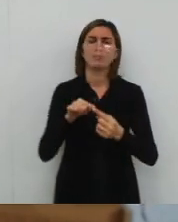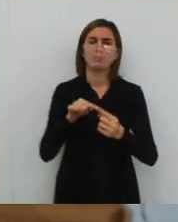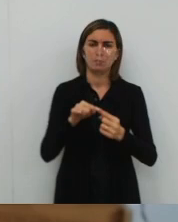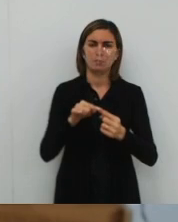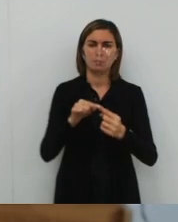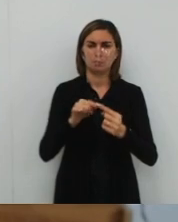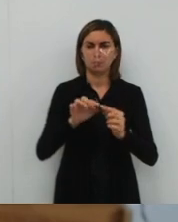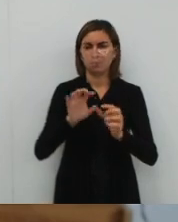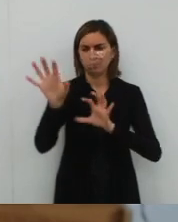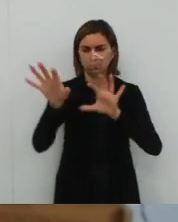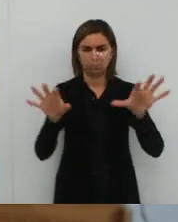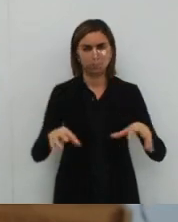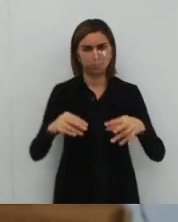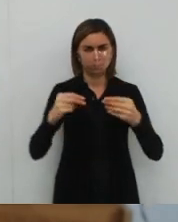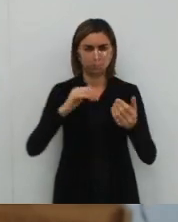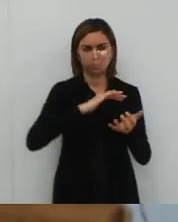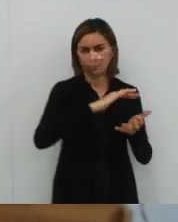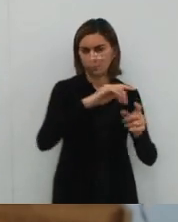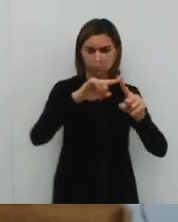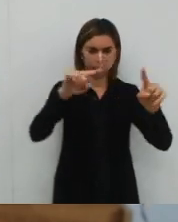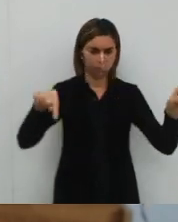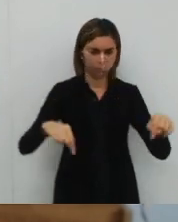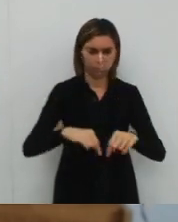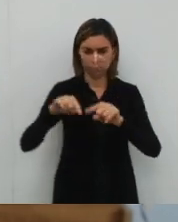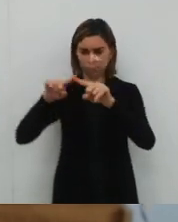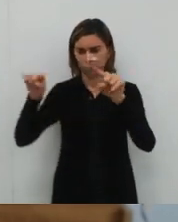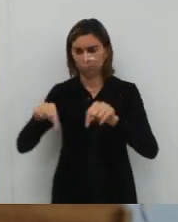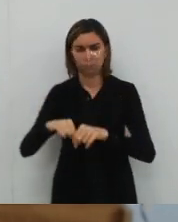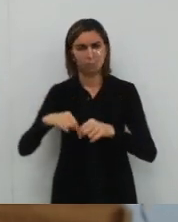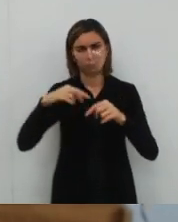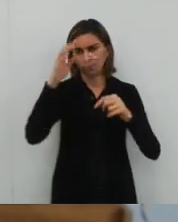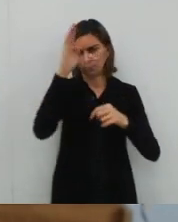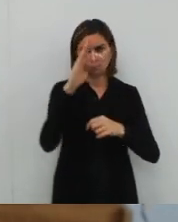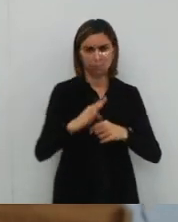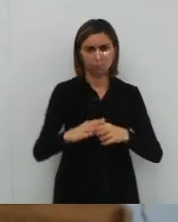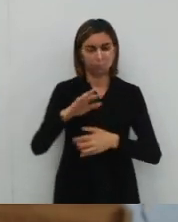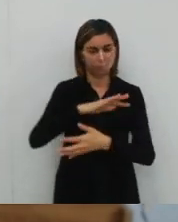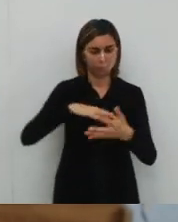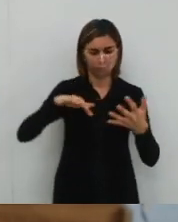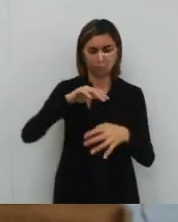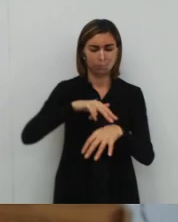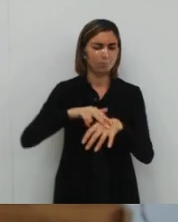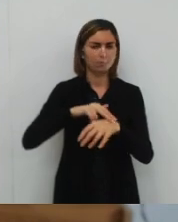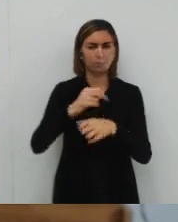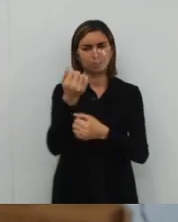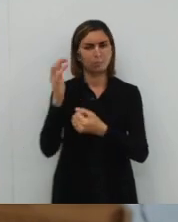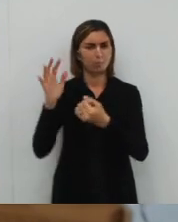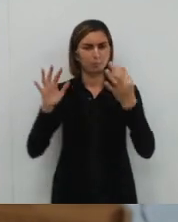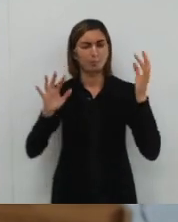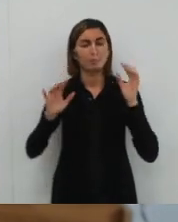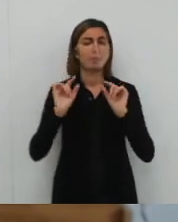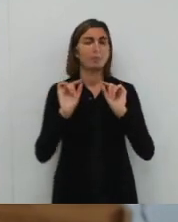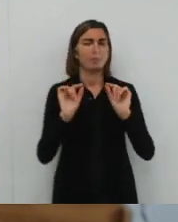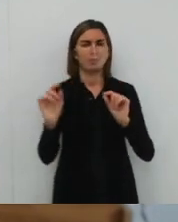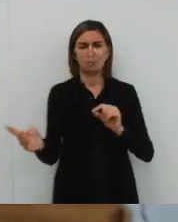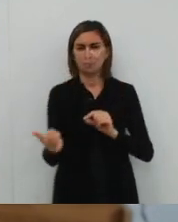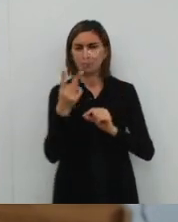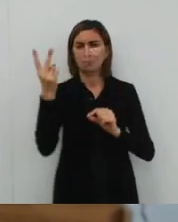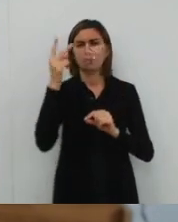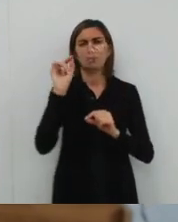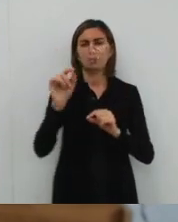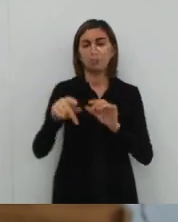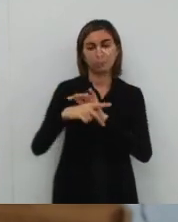uma distribuição de terras no Brasil. A Revolução Verde no Brasil, ela valorizou